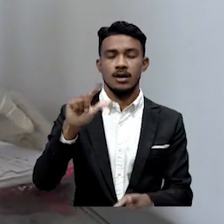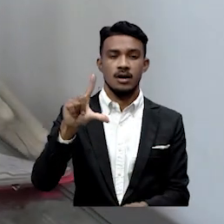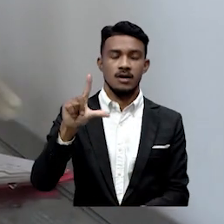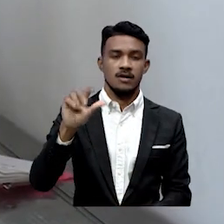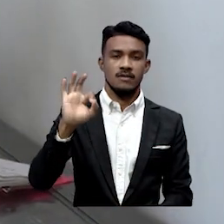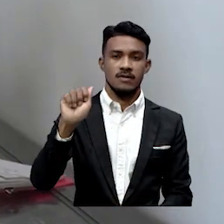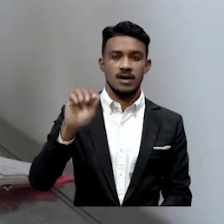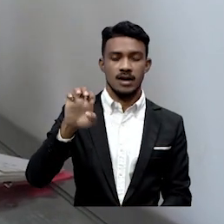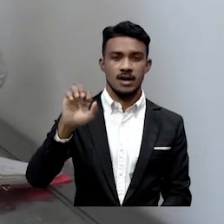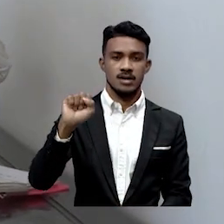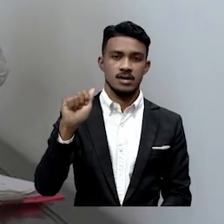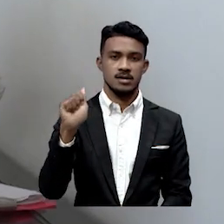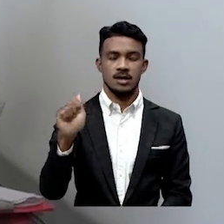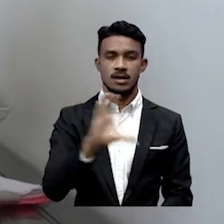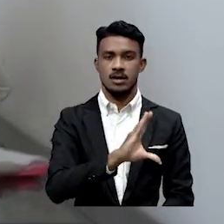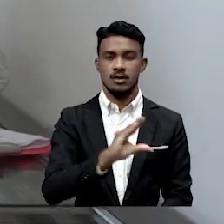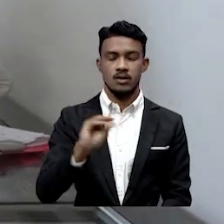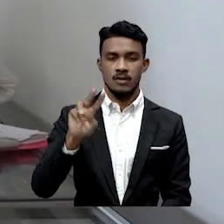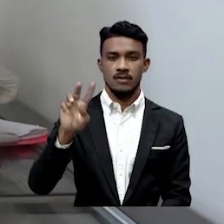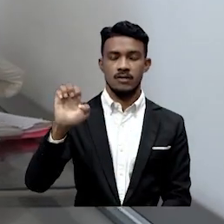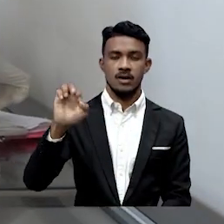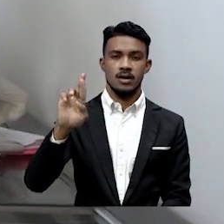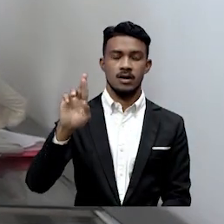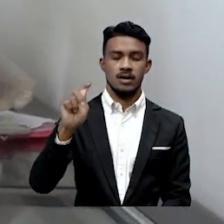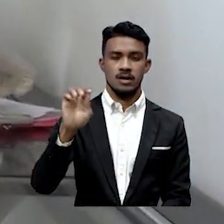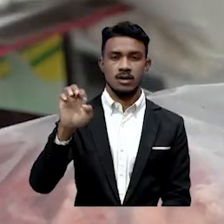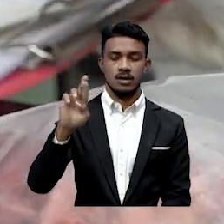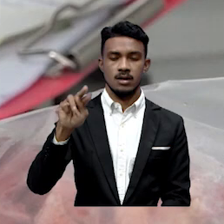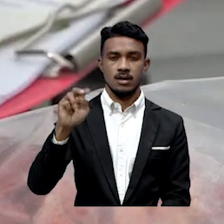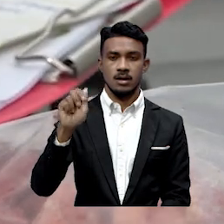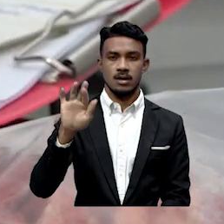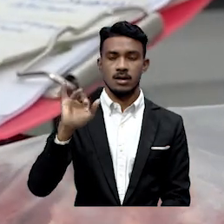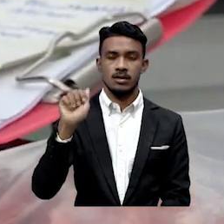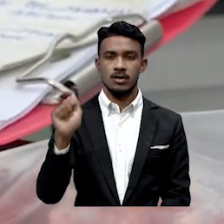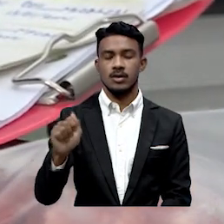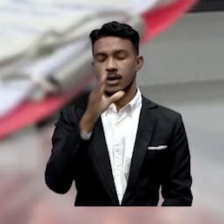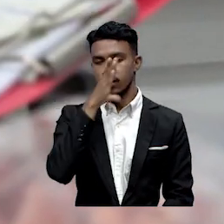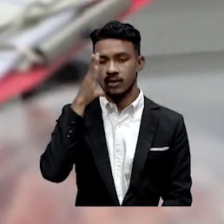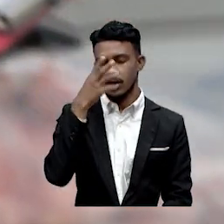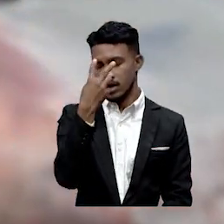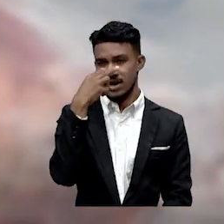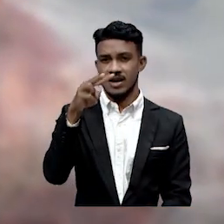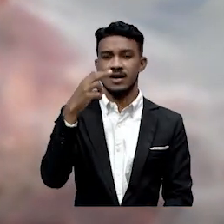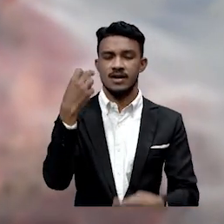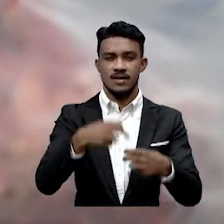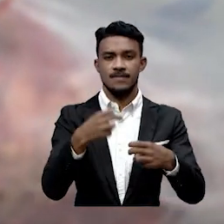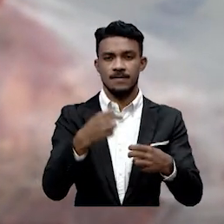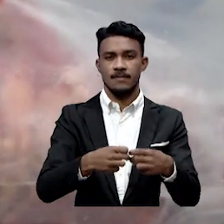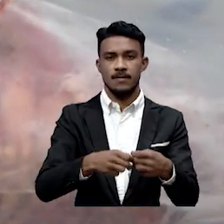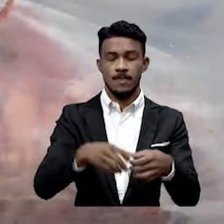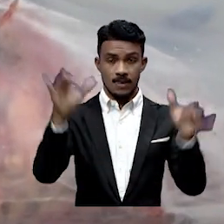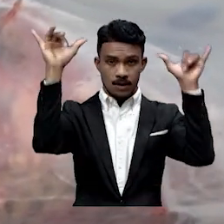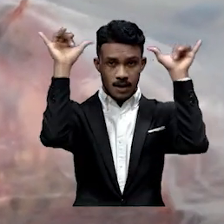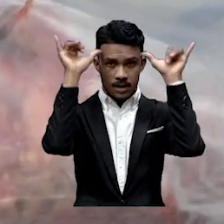bai ha veterinário direção bai agricultura nia atu hare kistau sirane sekar karau sirne beke atu